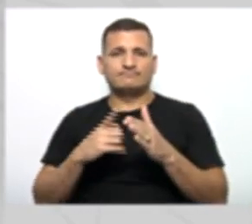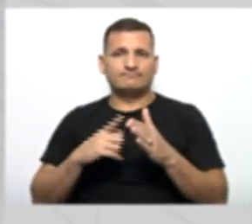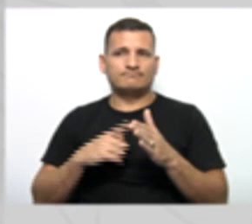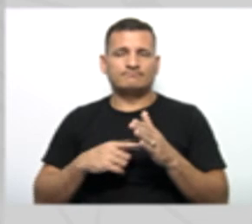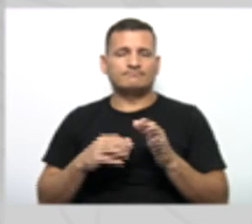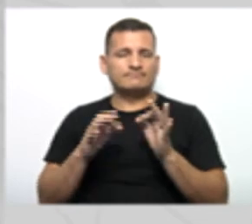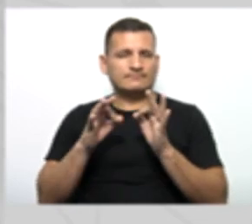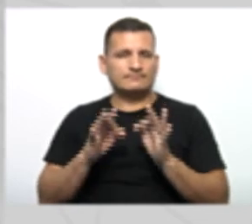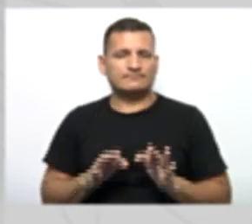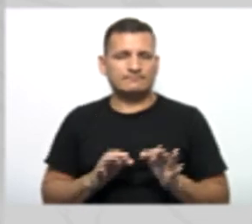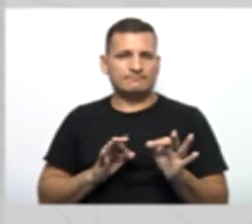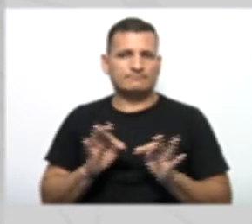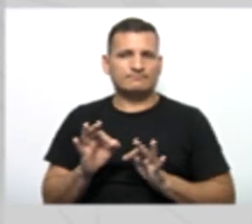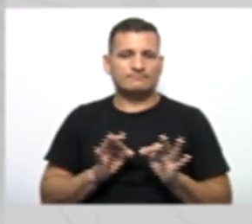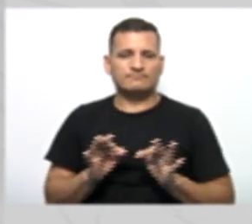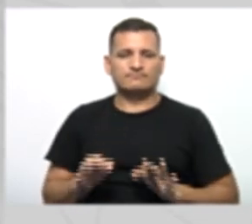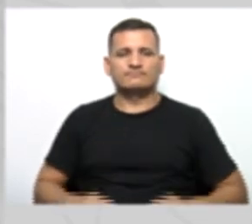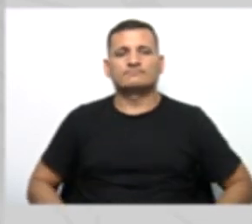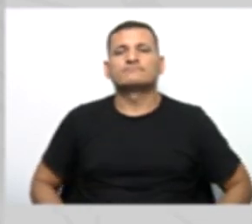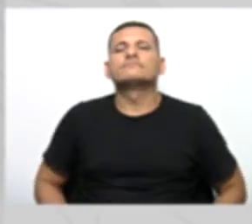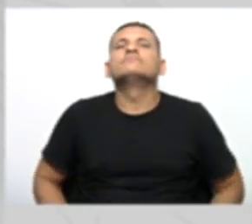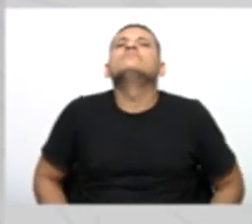regulamentada.